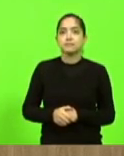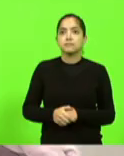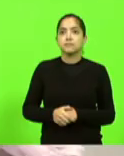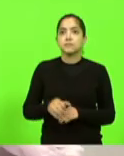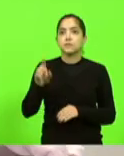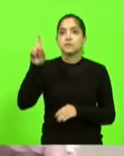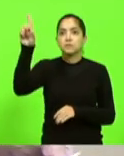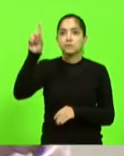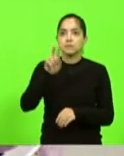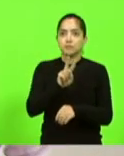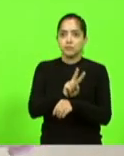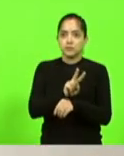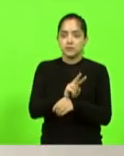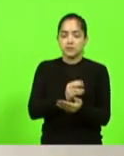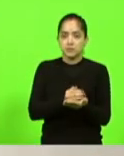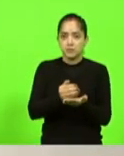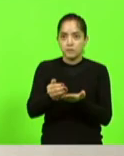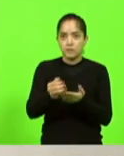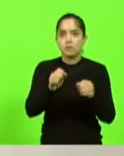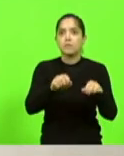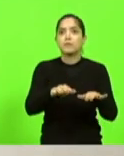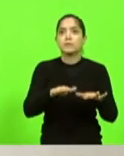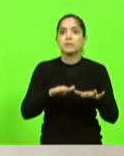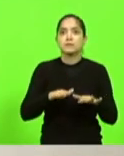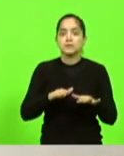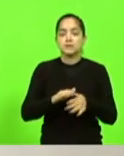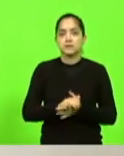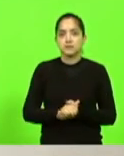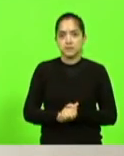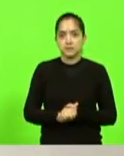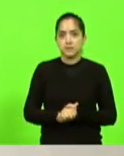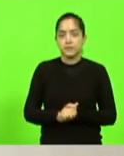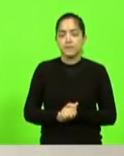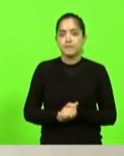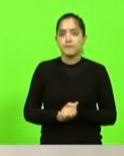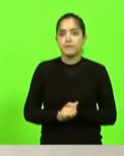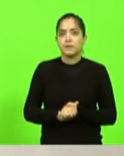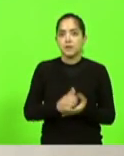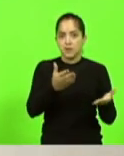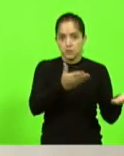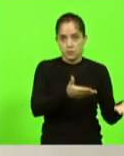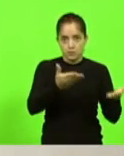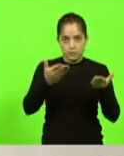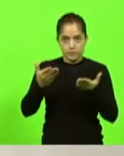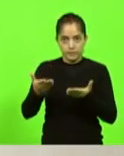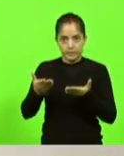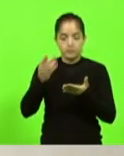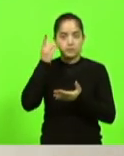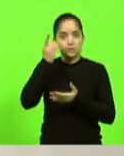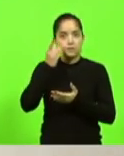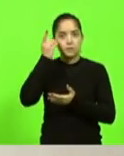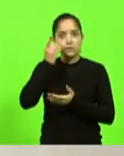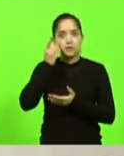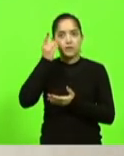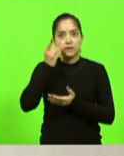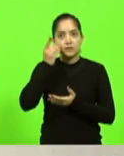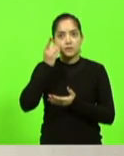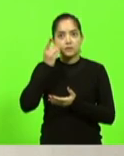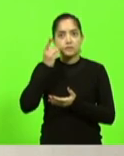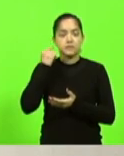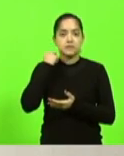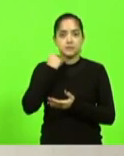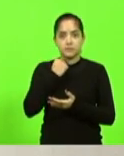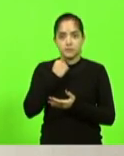Sob a proteção de Deus, declaro aberta a presente sessão. Eu convido o deputado Silvio